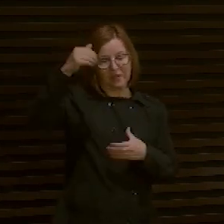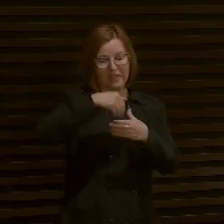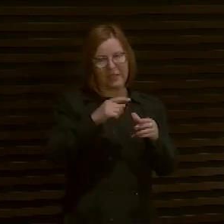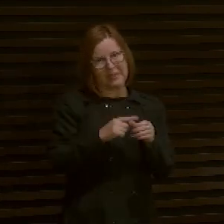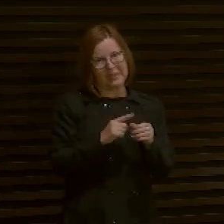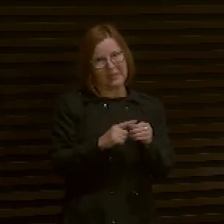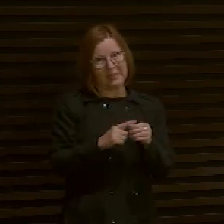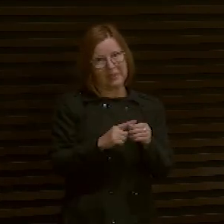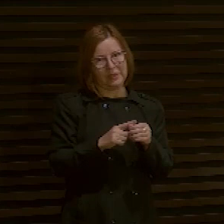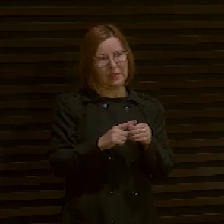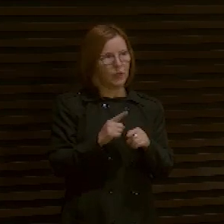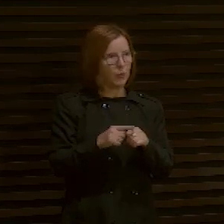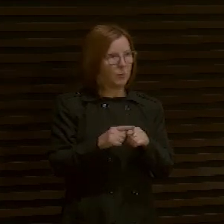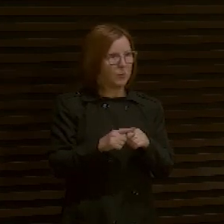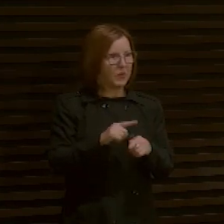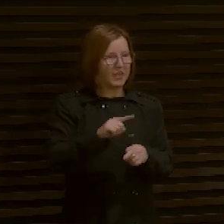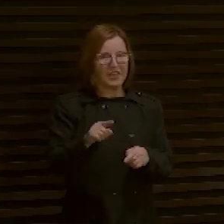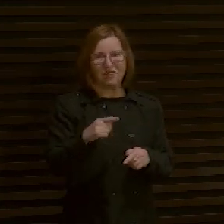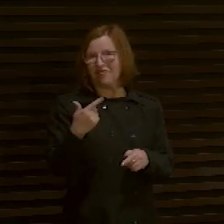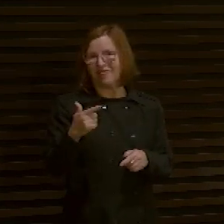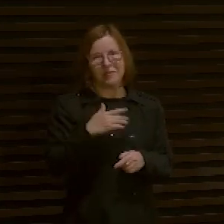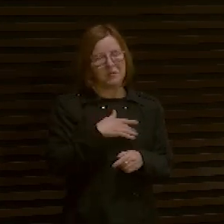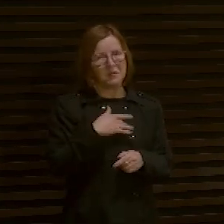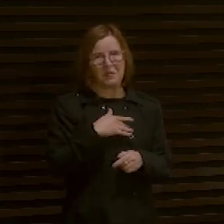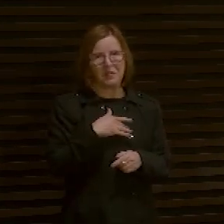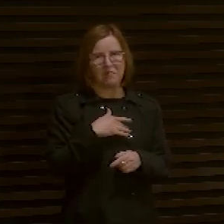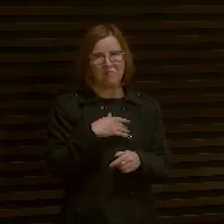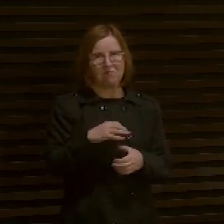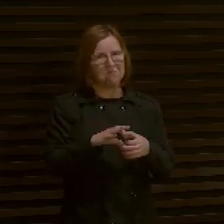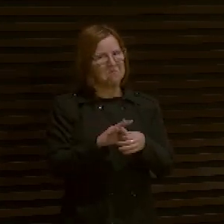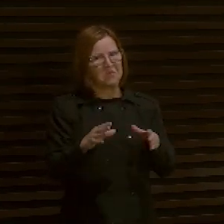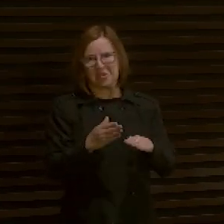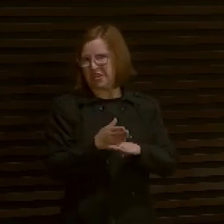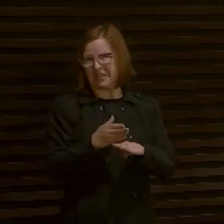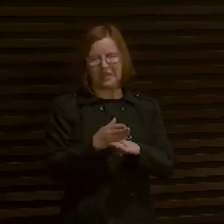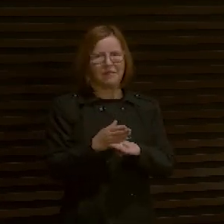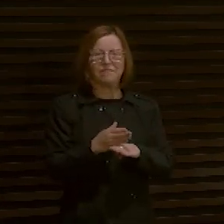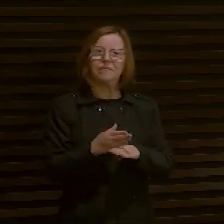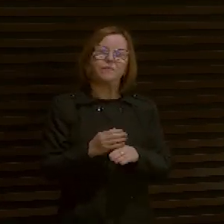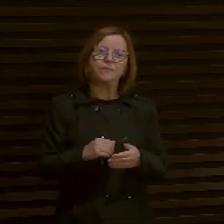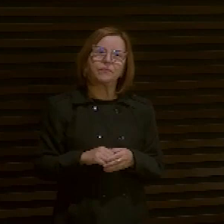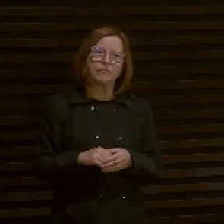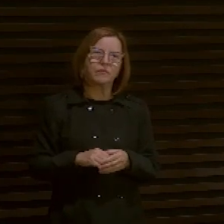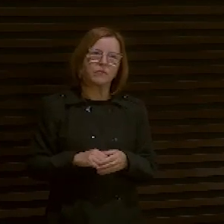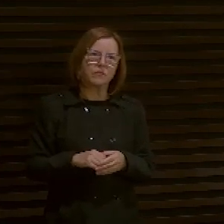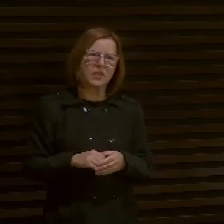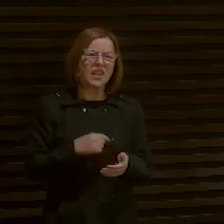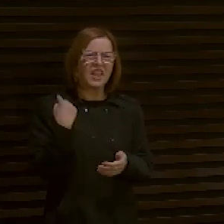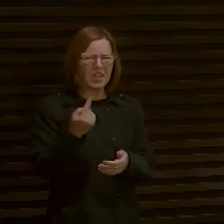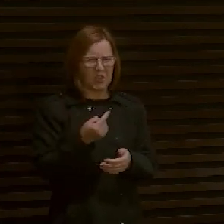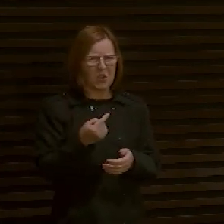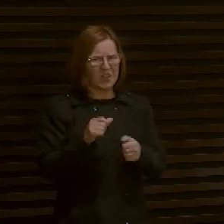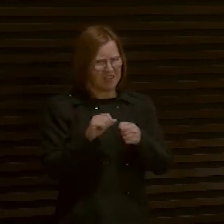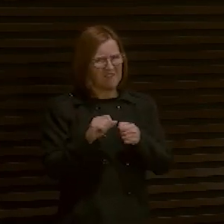leprosos. Não deixaram nem eles entrarem. Para a gente pensar aqui, se muitas vezes nós não fazemos isso.